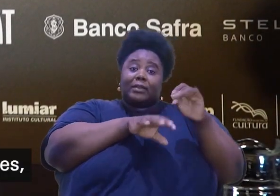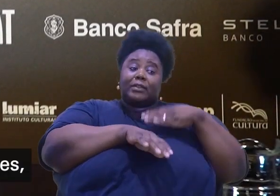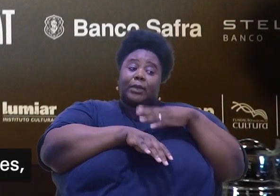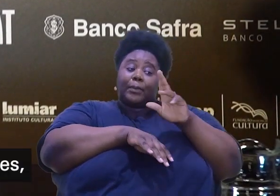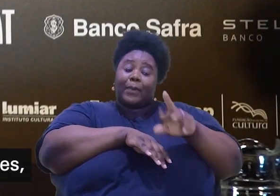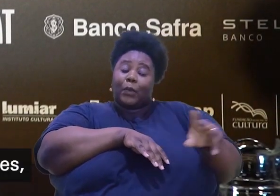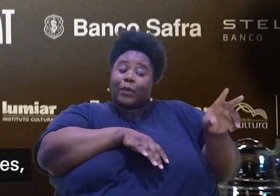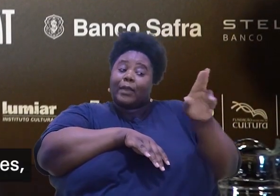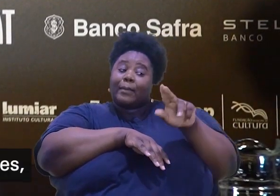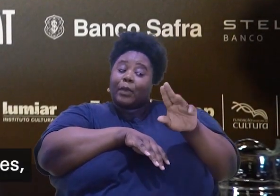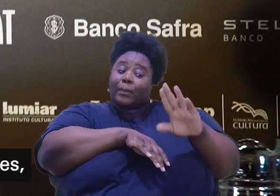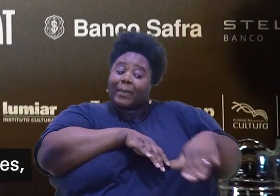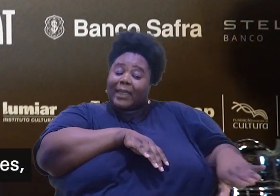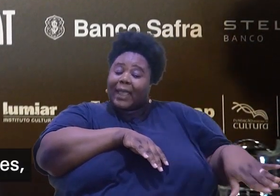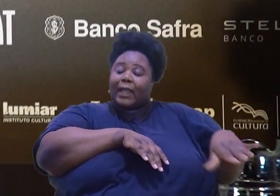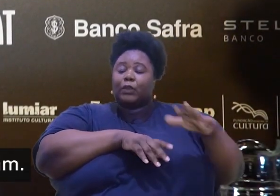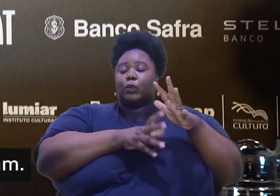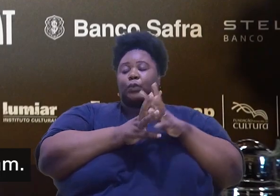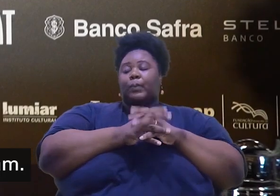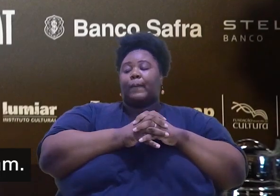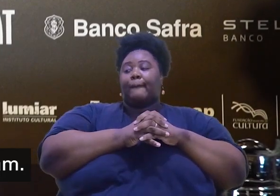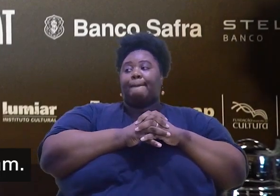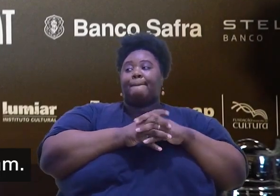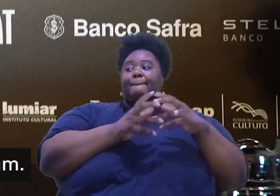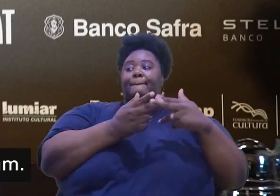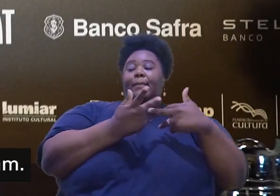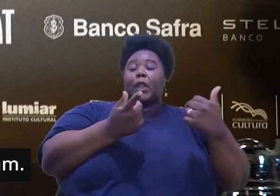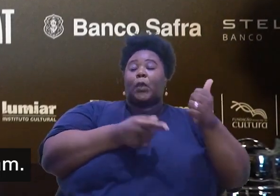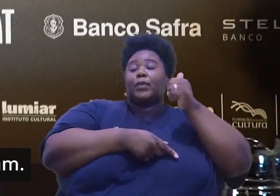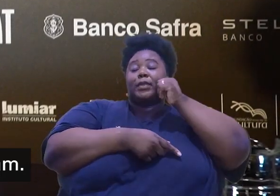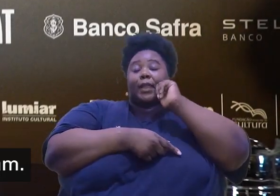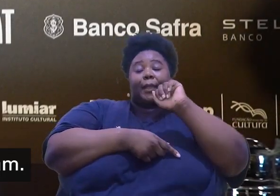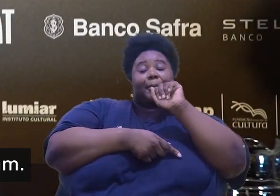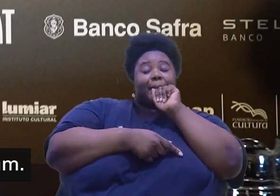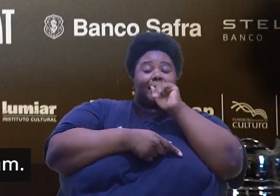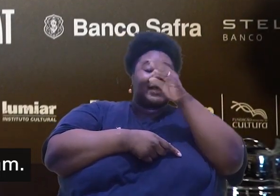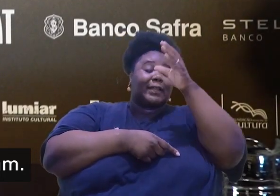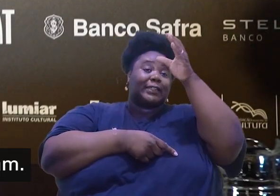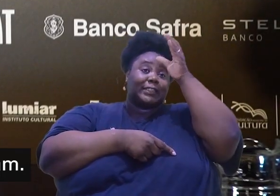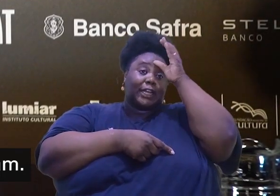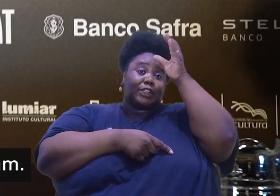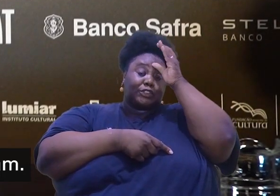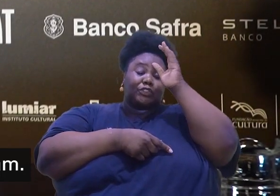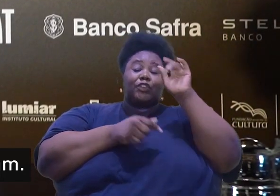irmãos menores, coisa que minha mãe e minha tia ali